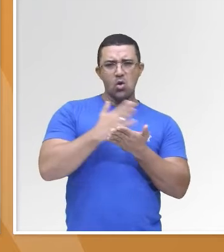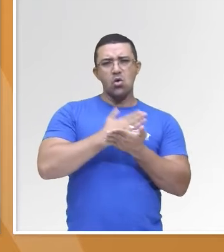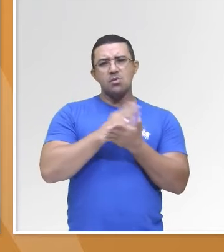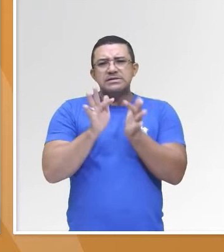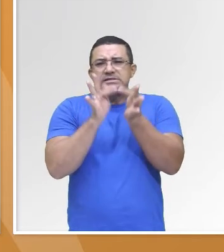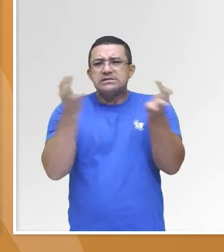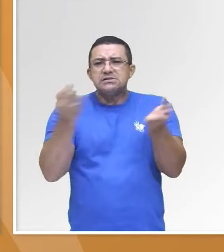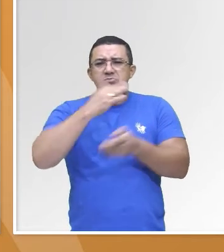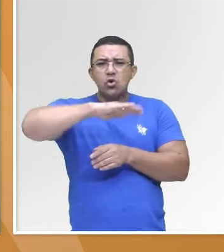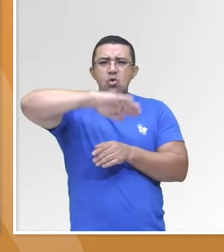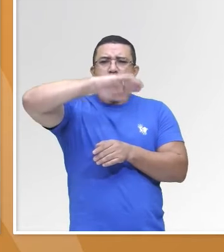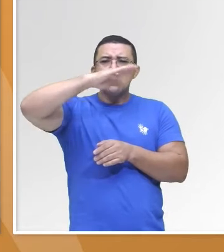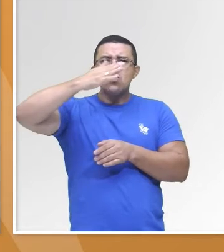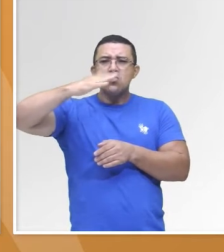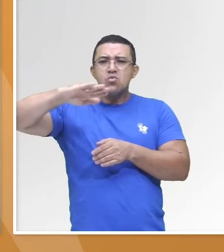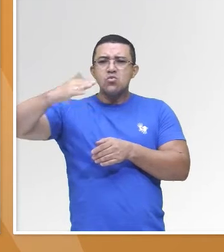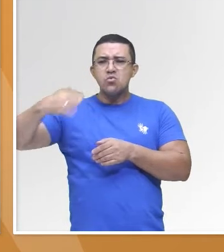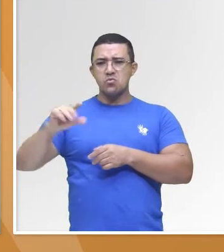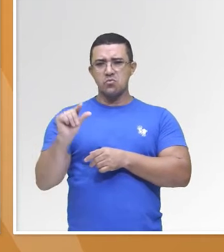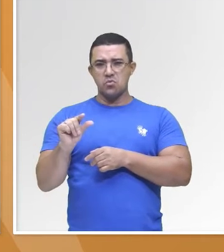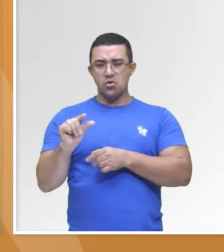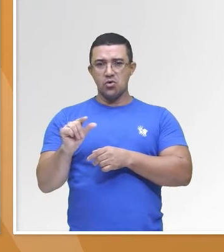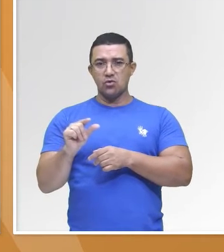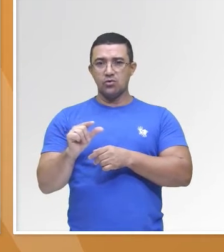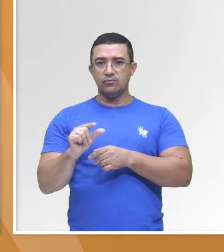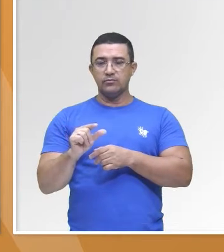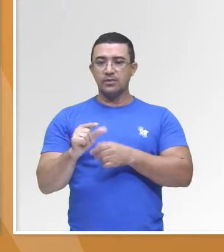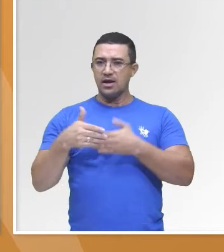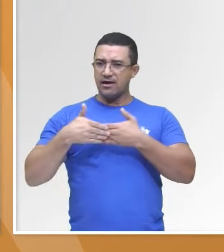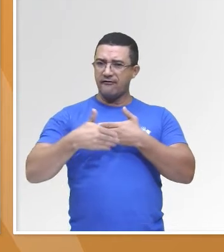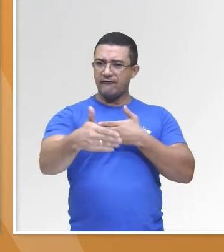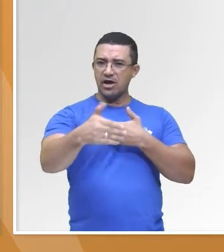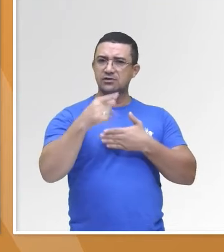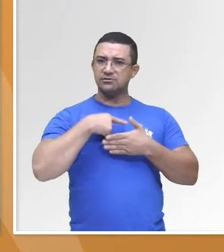parte de trás, tá? E na parte da frente uma área,